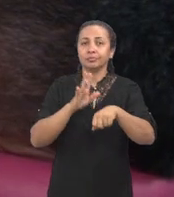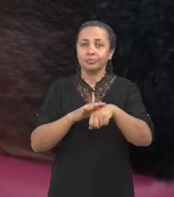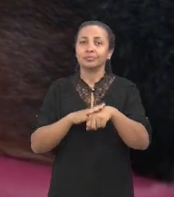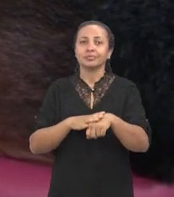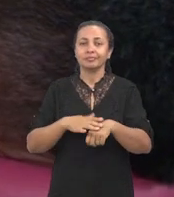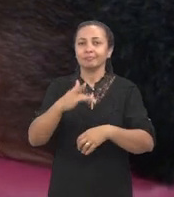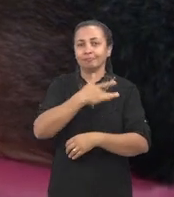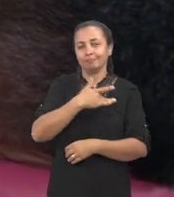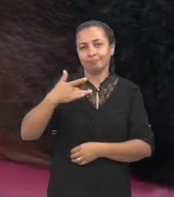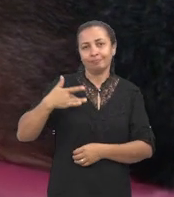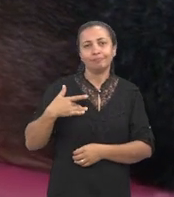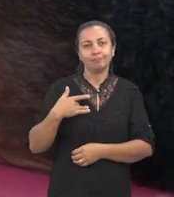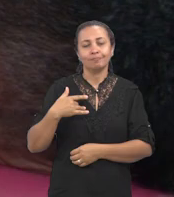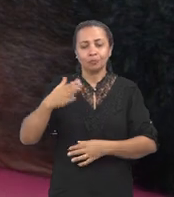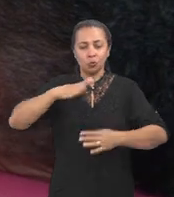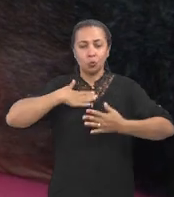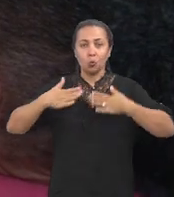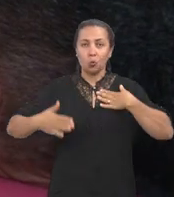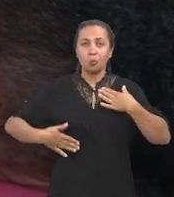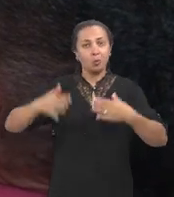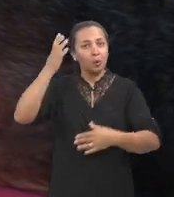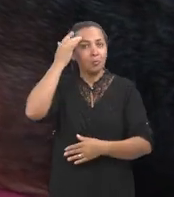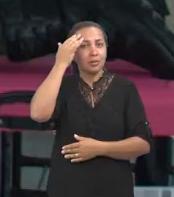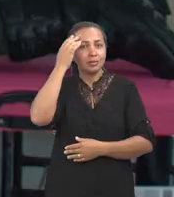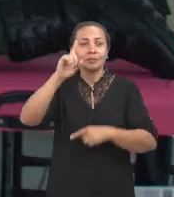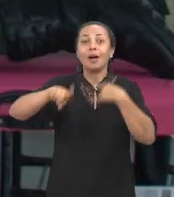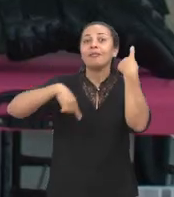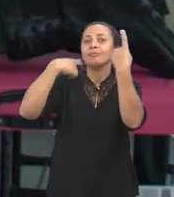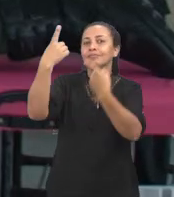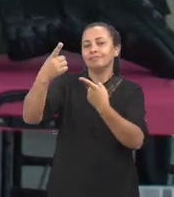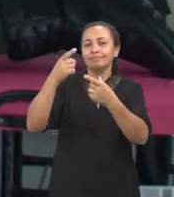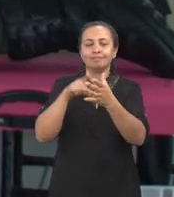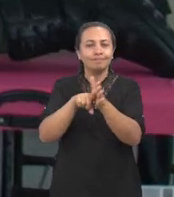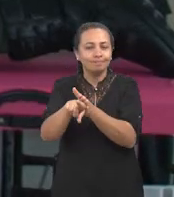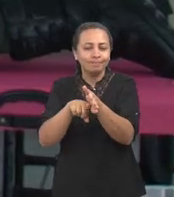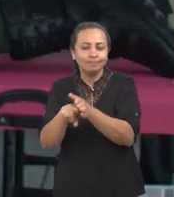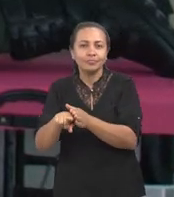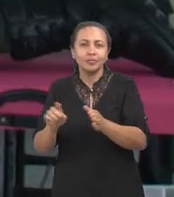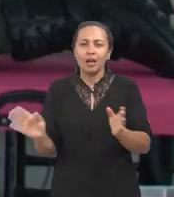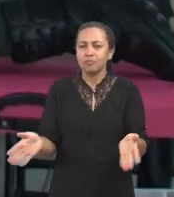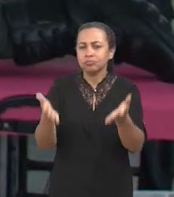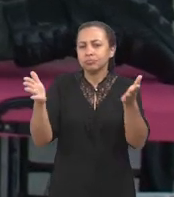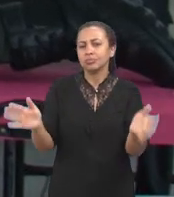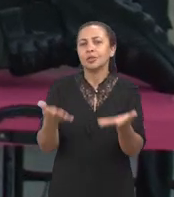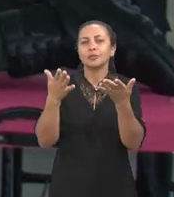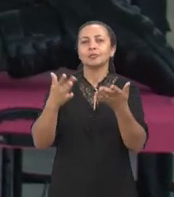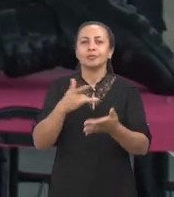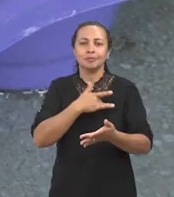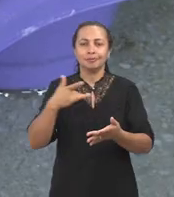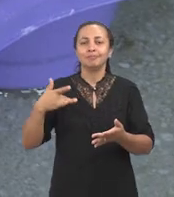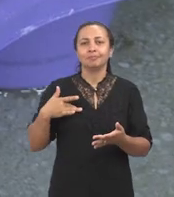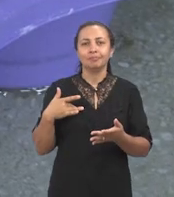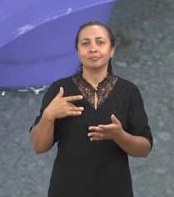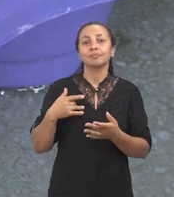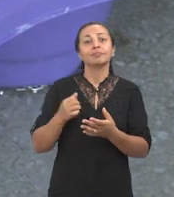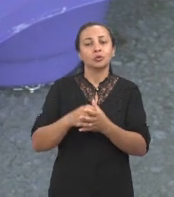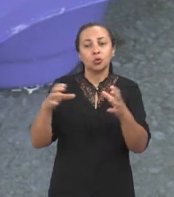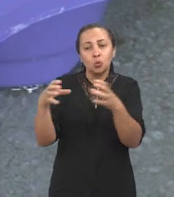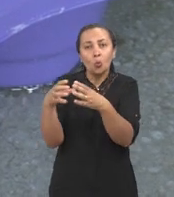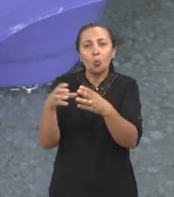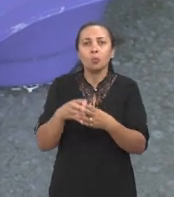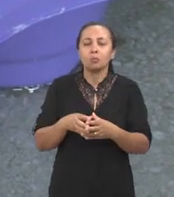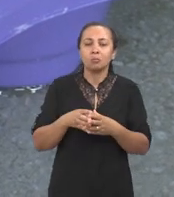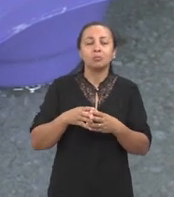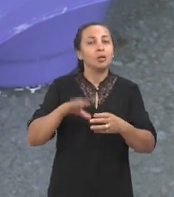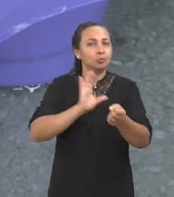é por isso que o projeto da UFC vai além da pesquisa acadêmica e promove ações de saúde nos batalhões momento em que os